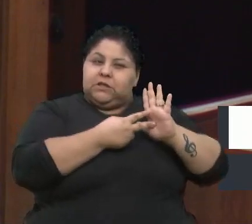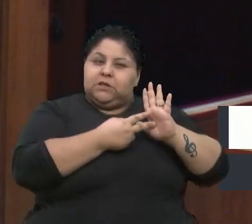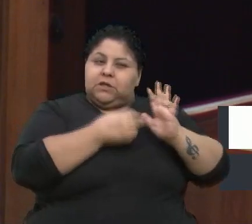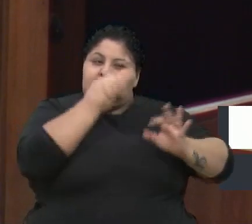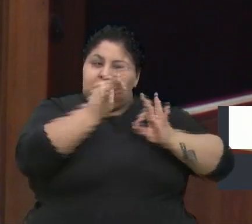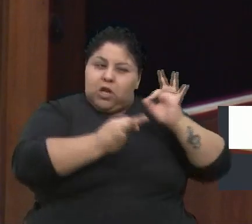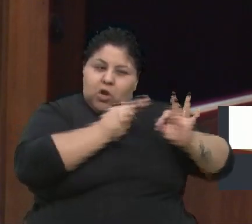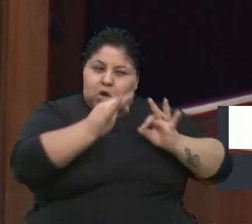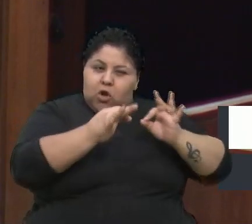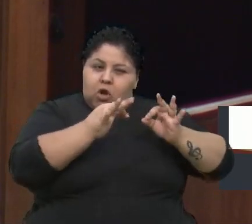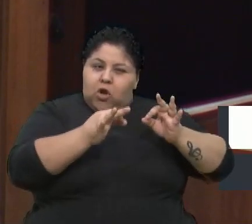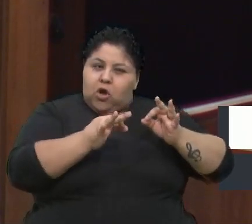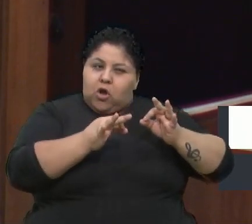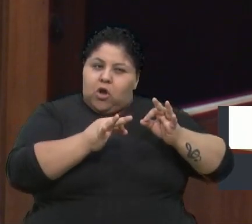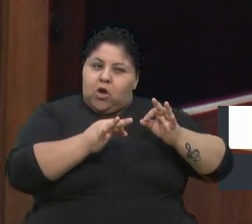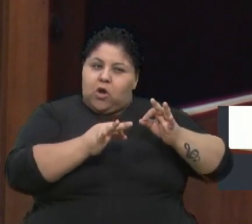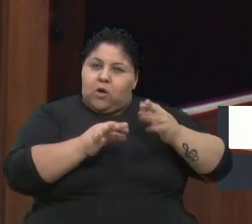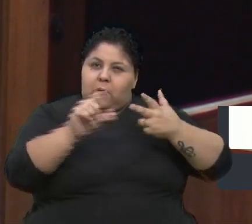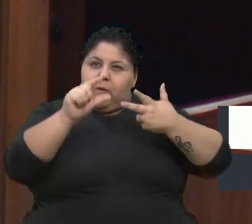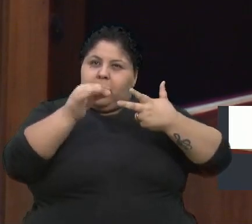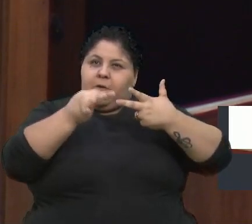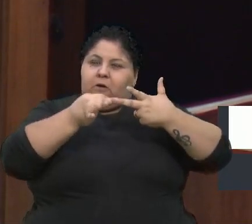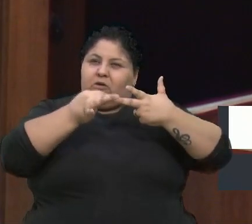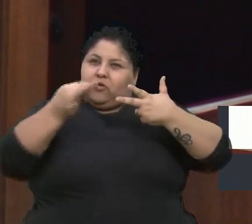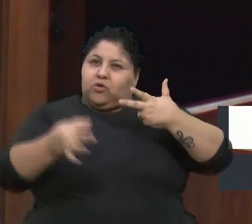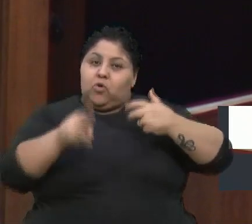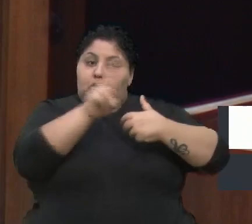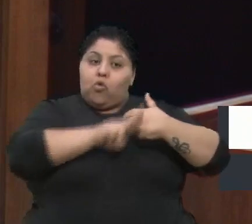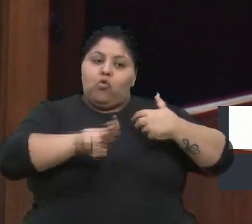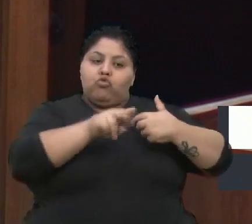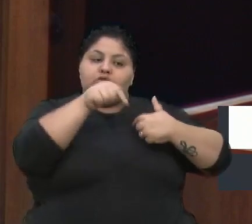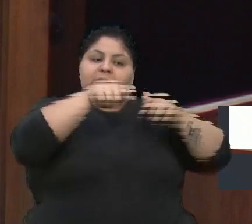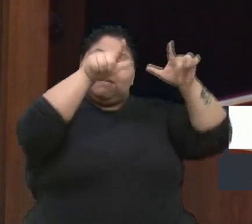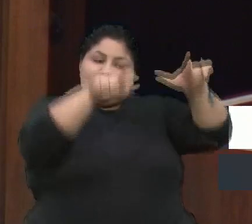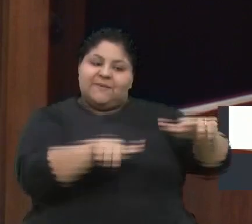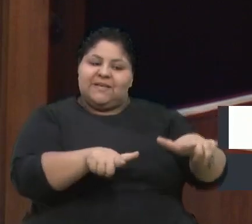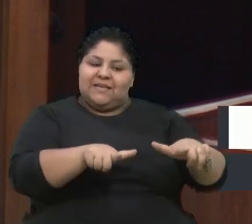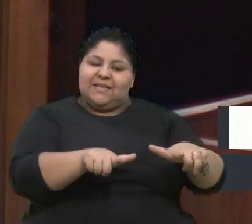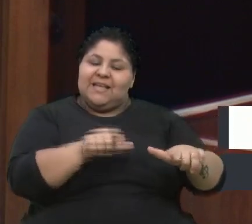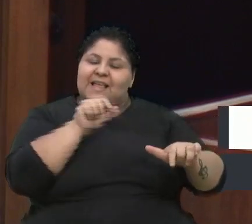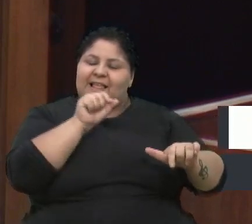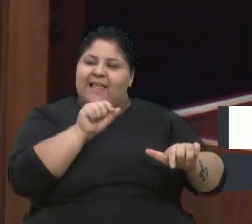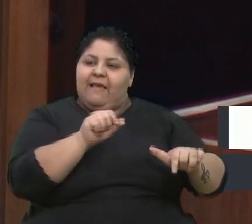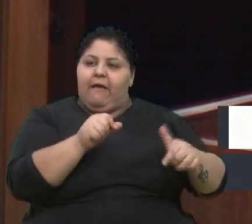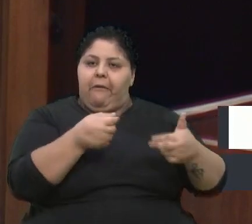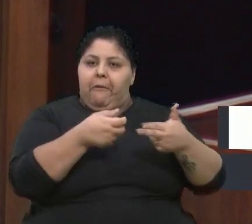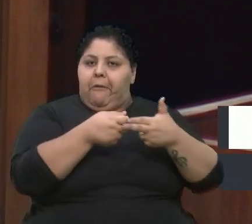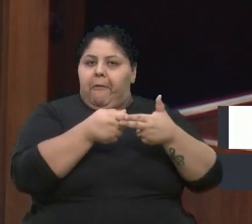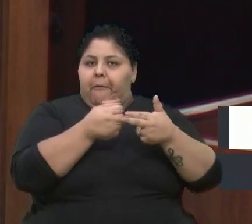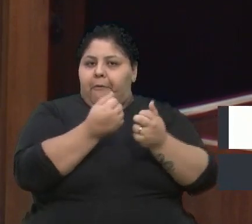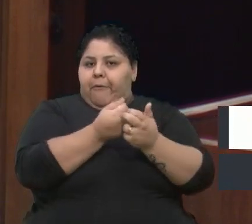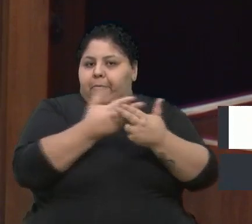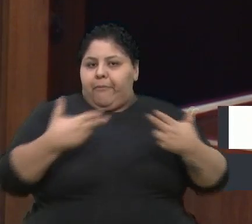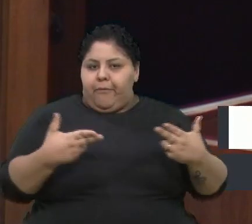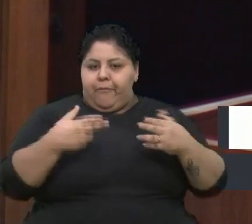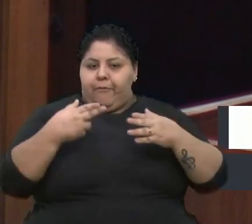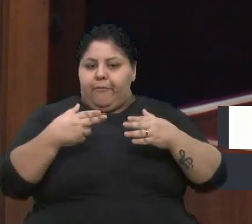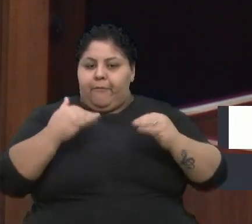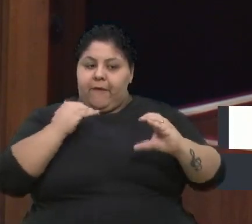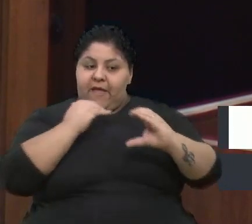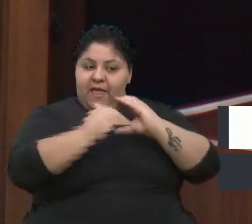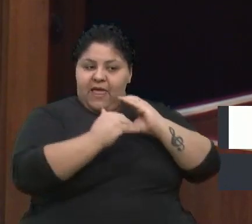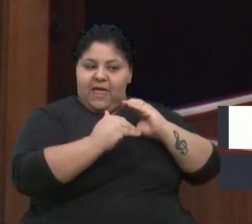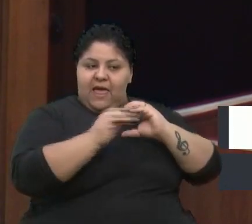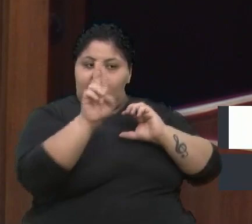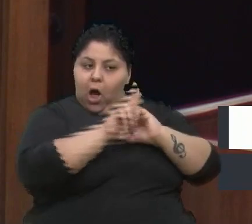juridicamente, vamos dizer, o uso daquele espaço, daquele equipamento, que é um equipamento destinado a, vamos dizer, o uso comunitário.